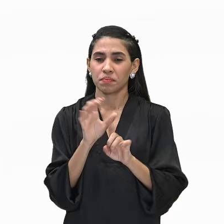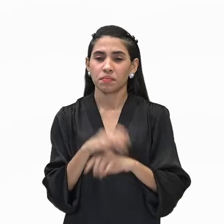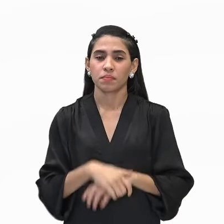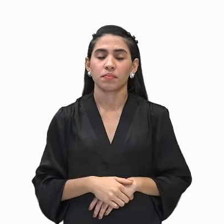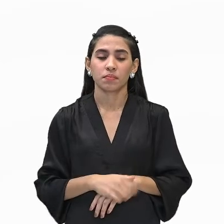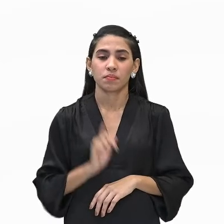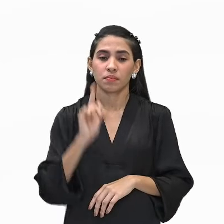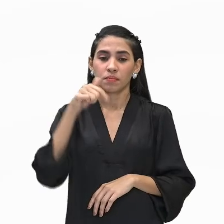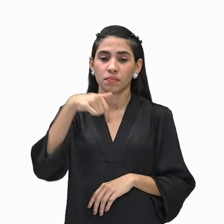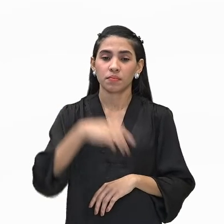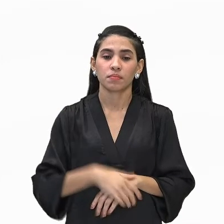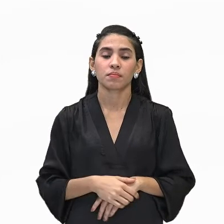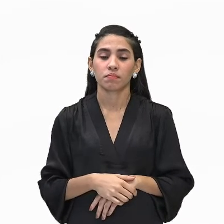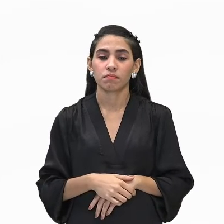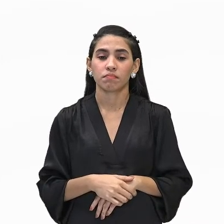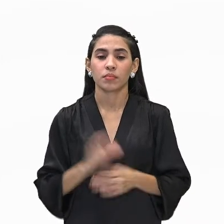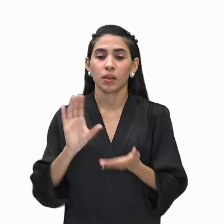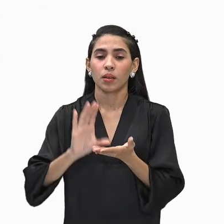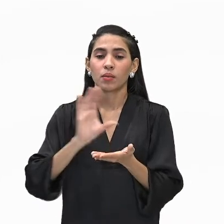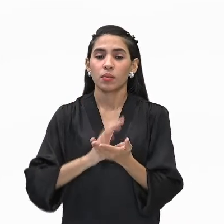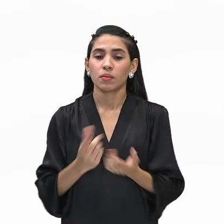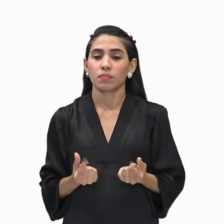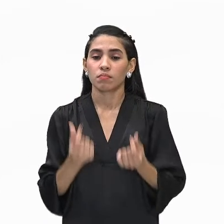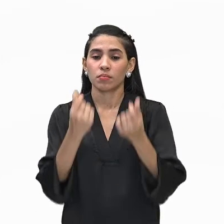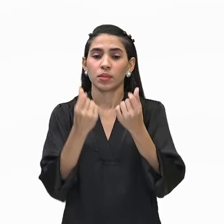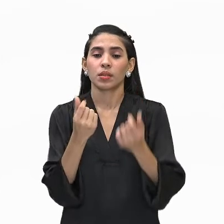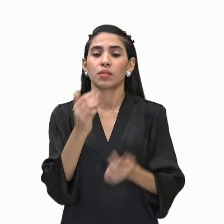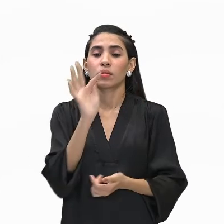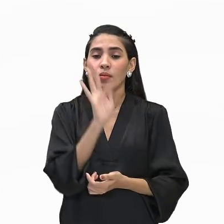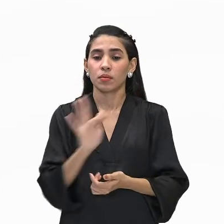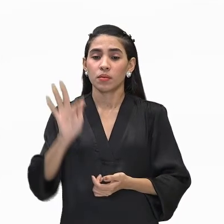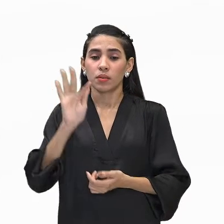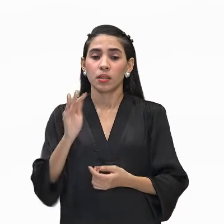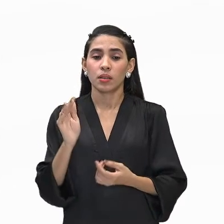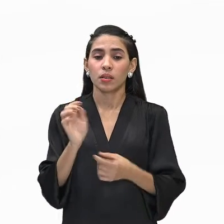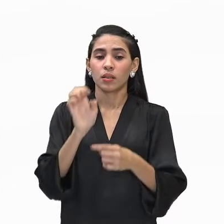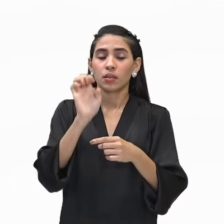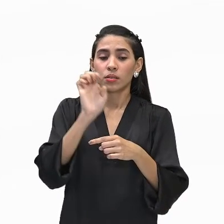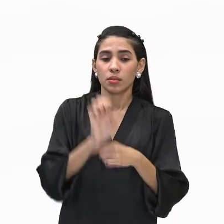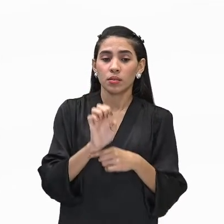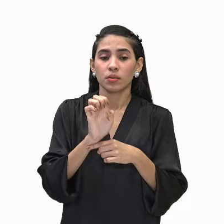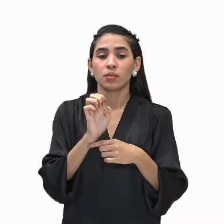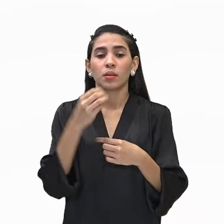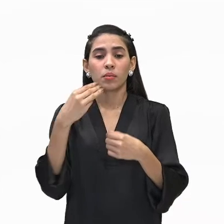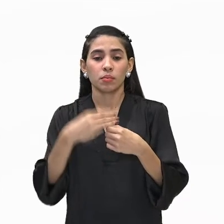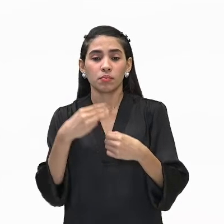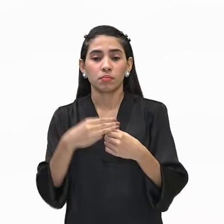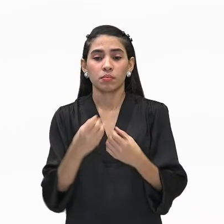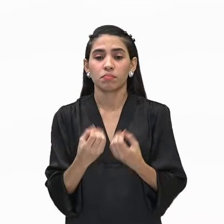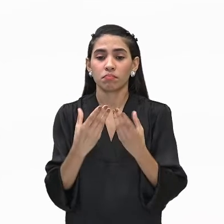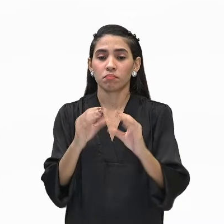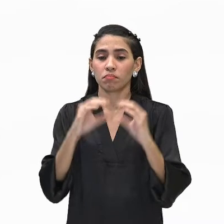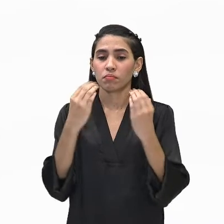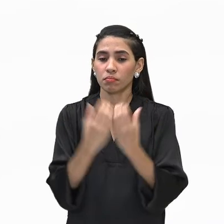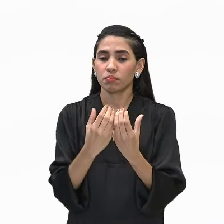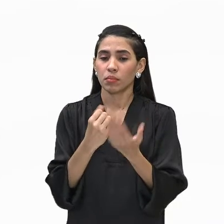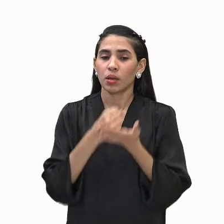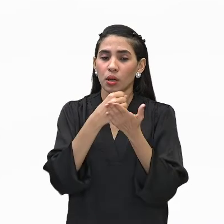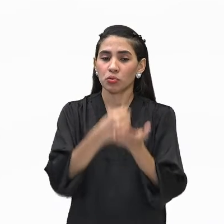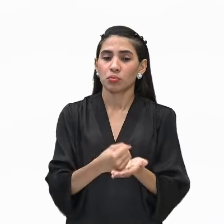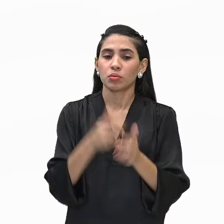7. Recursos financeiros federais, estaduais, municipais destinados à sua comunidade ajuda a resolver problemas